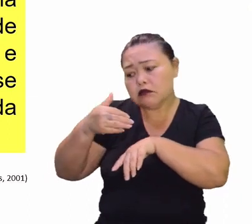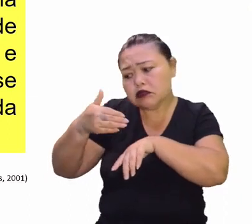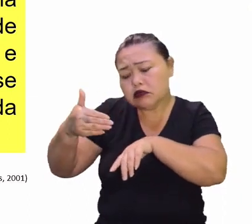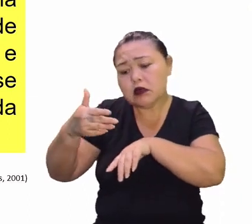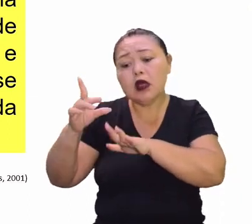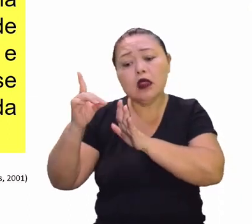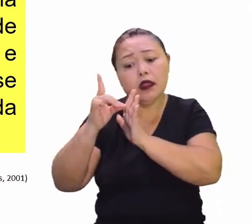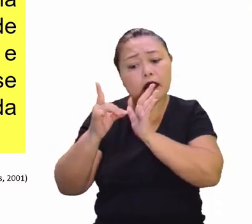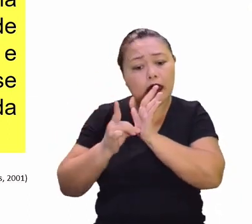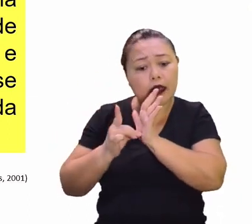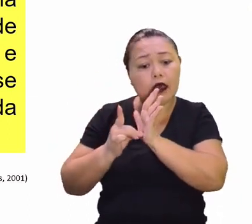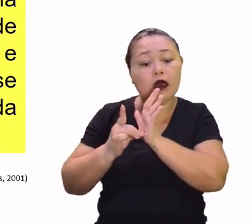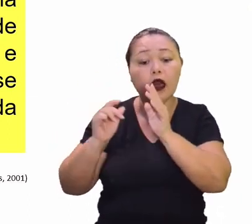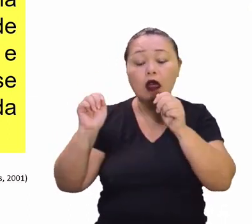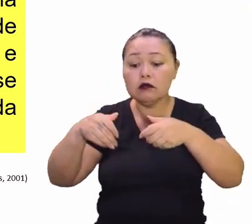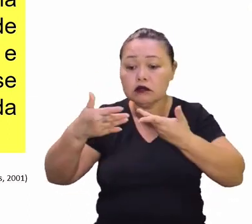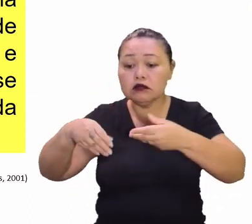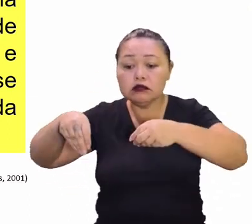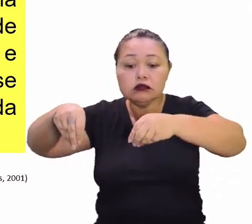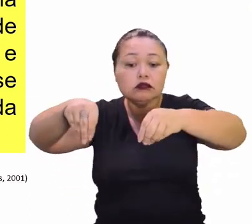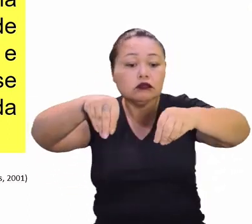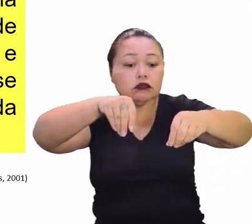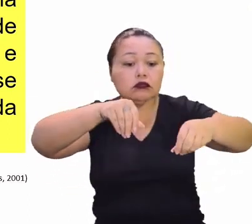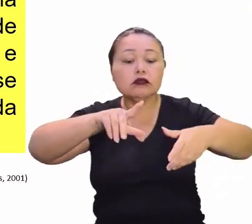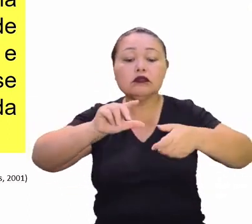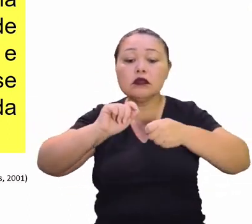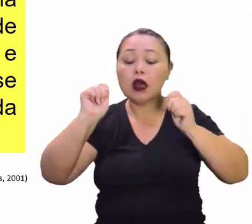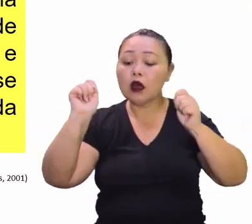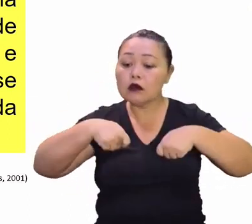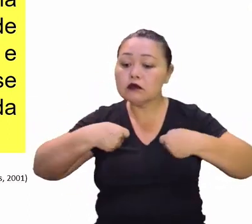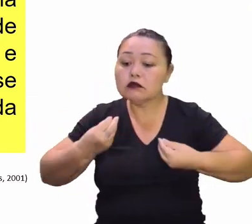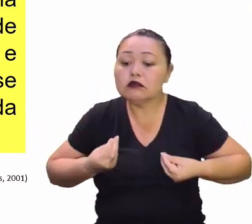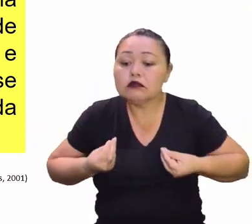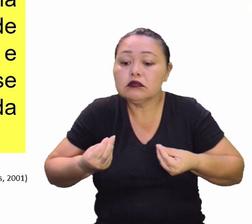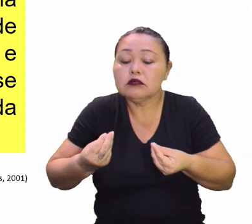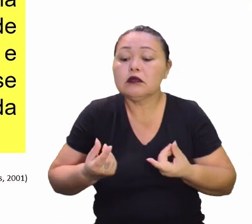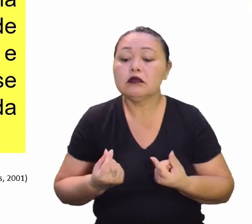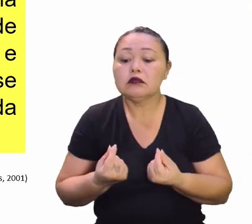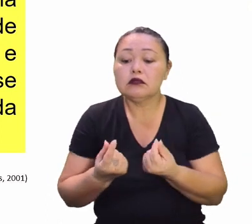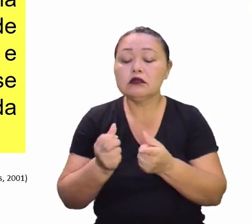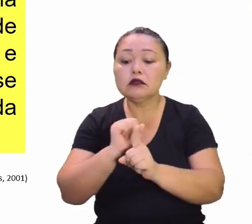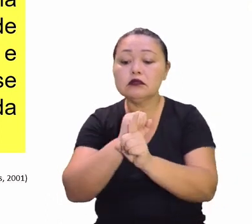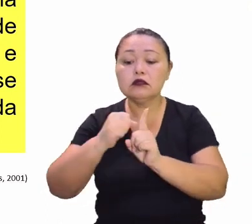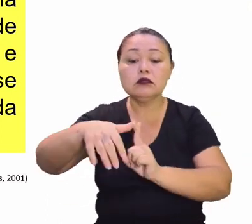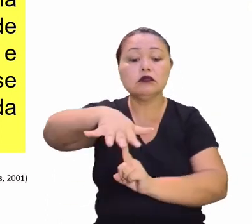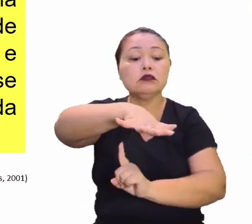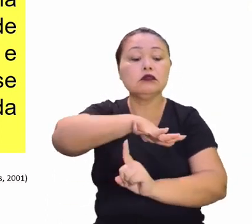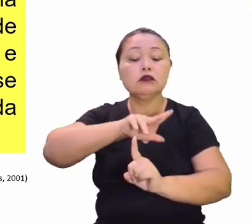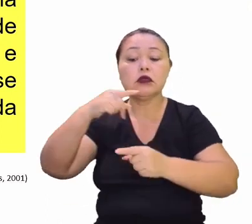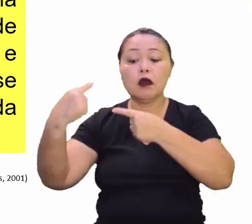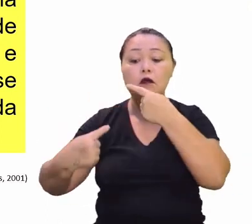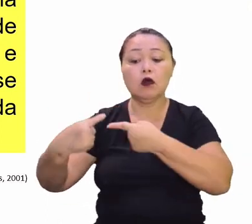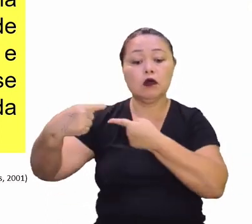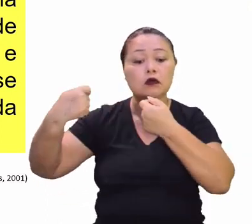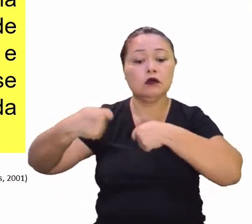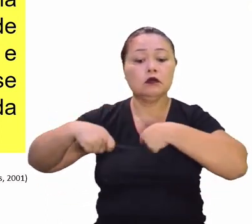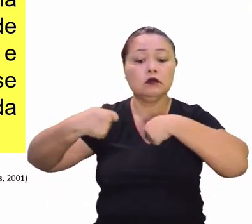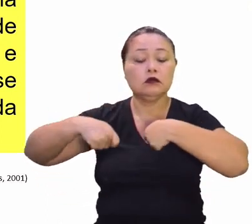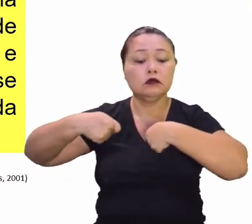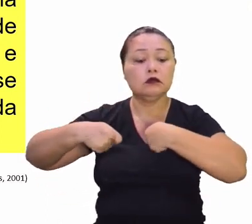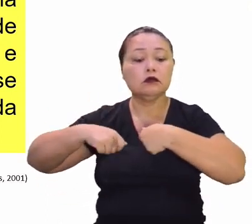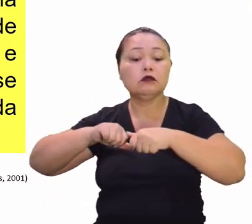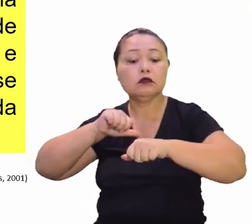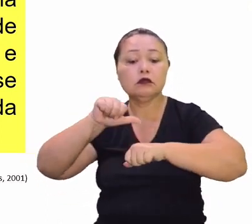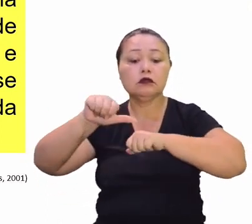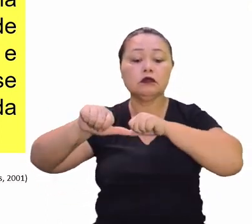década, proporcionou ao território as condições econômicas, sociais e políticas necessárias para que